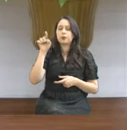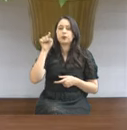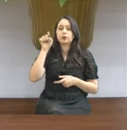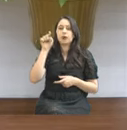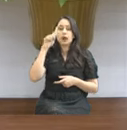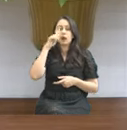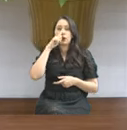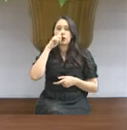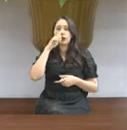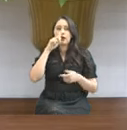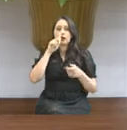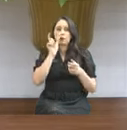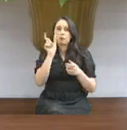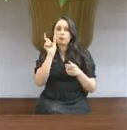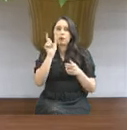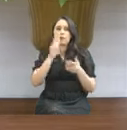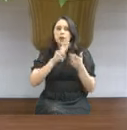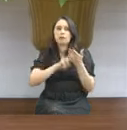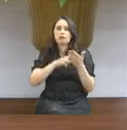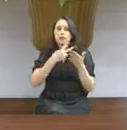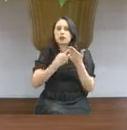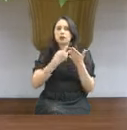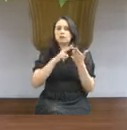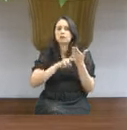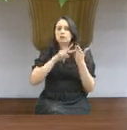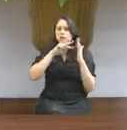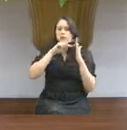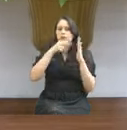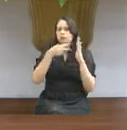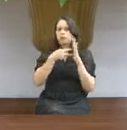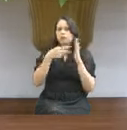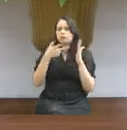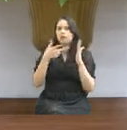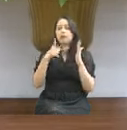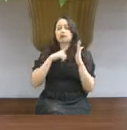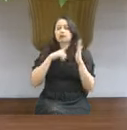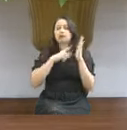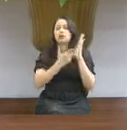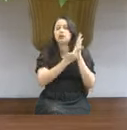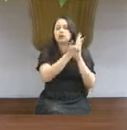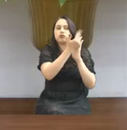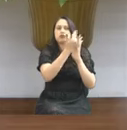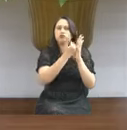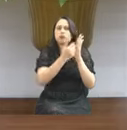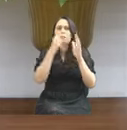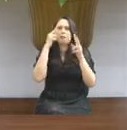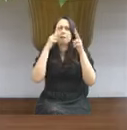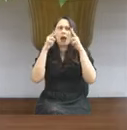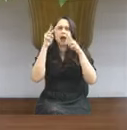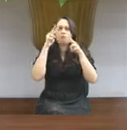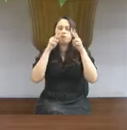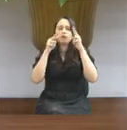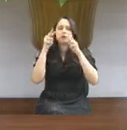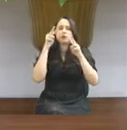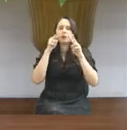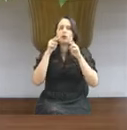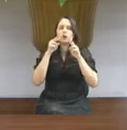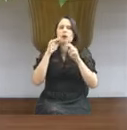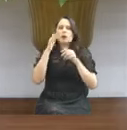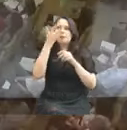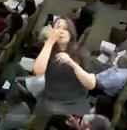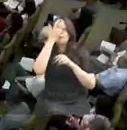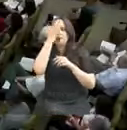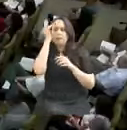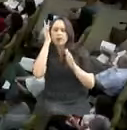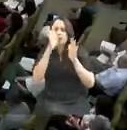E a imagem que nós temos aqui é pegar um bandido, sabe, pastores? E colocar esse bandido assim, perto, num canto.